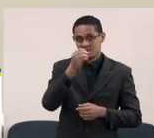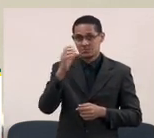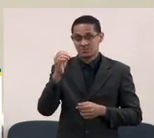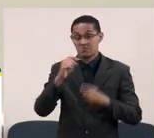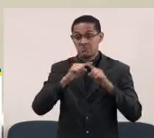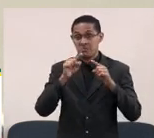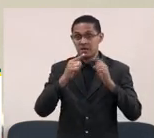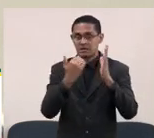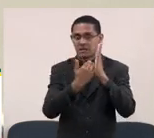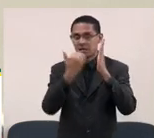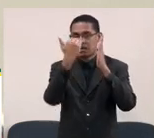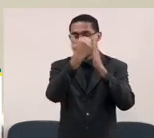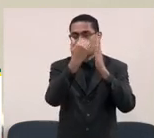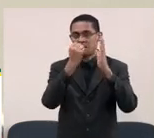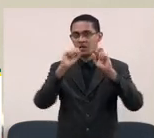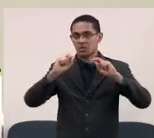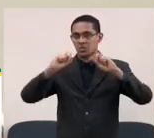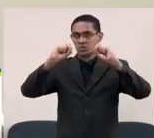dela. Então